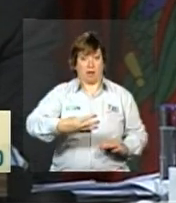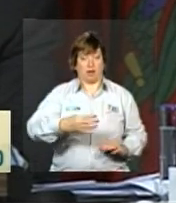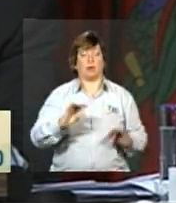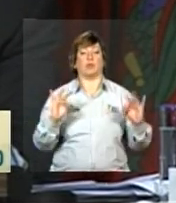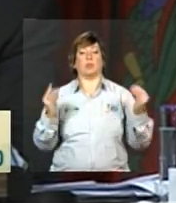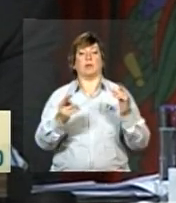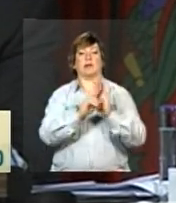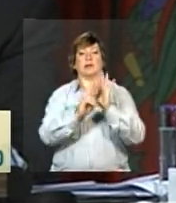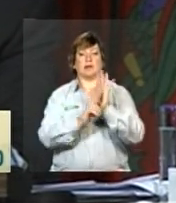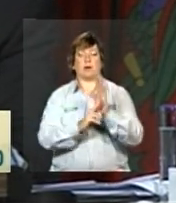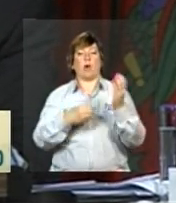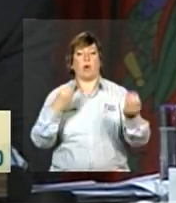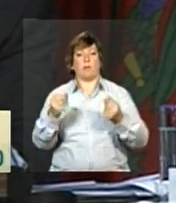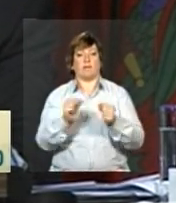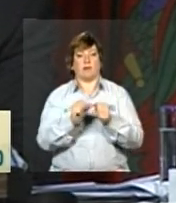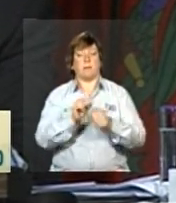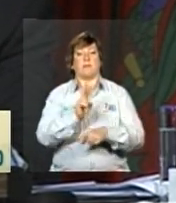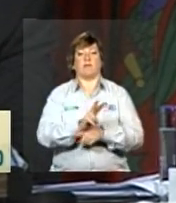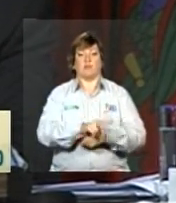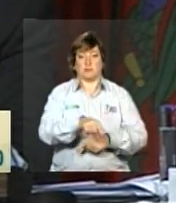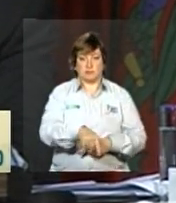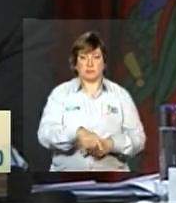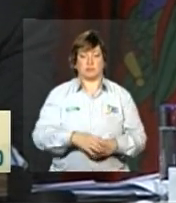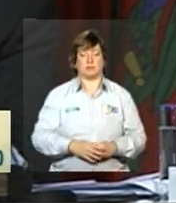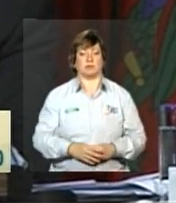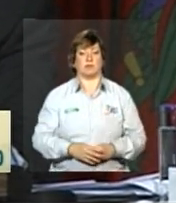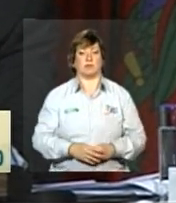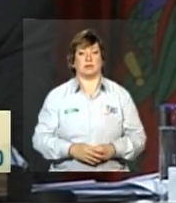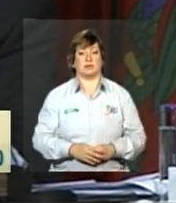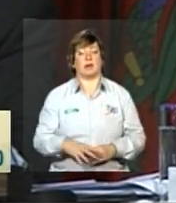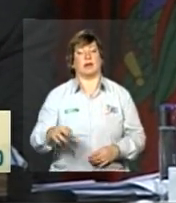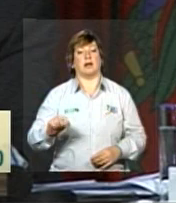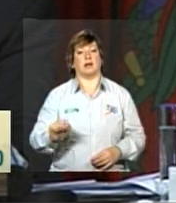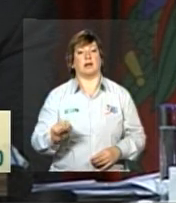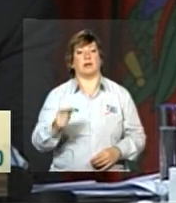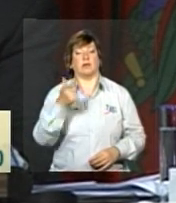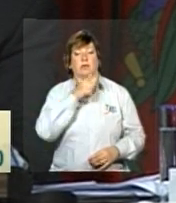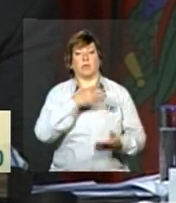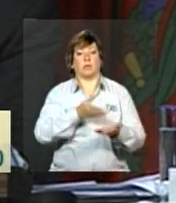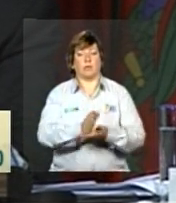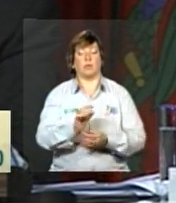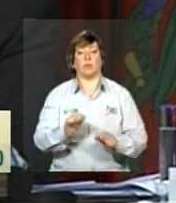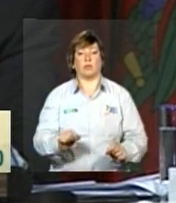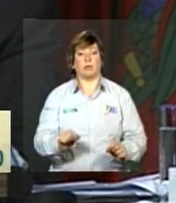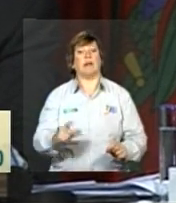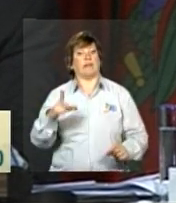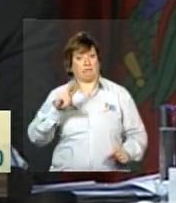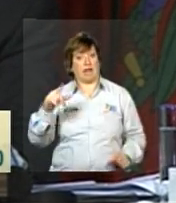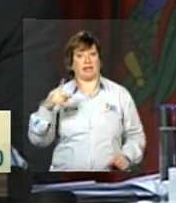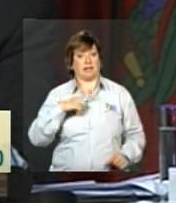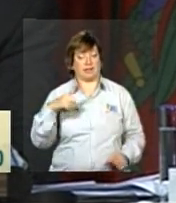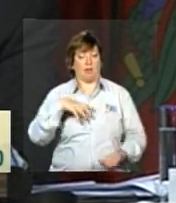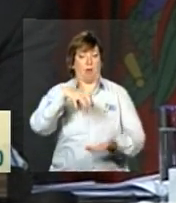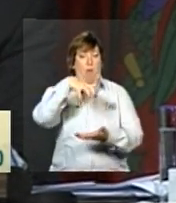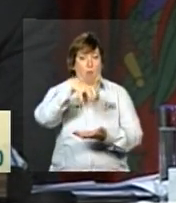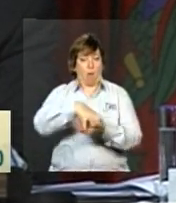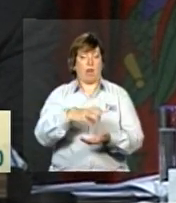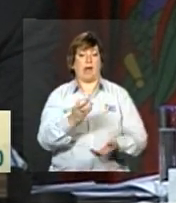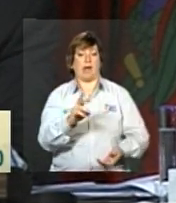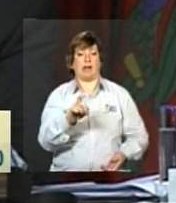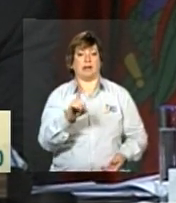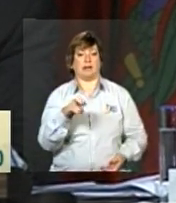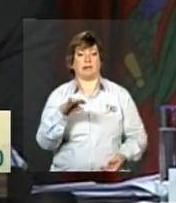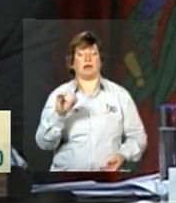regras de procedimento provisórias prevê que haverá um comitê de credenciais para